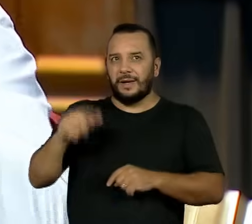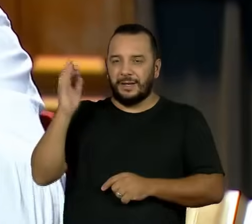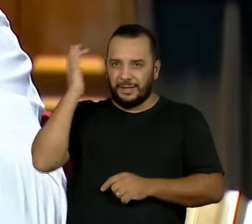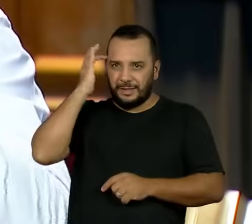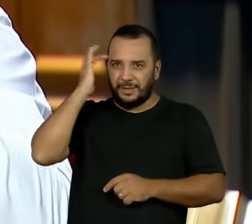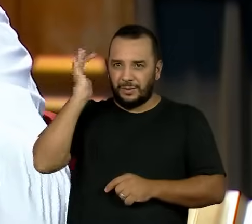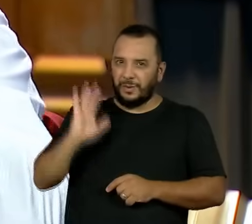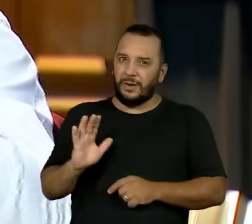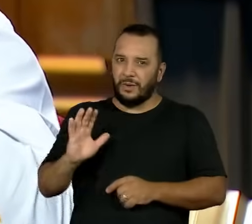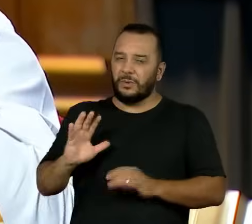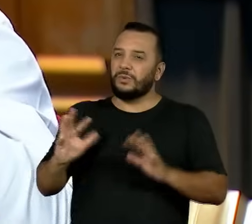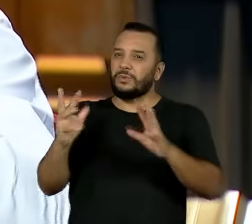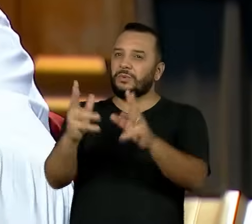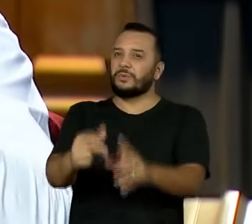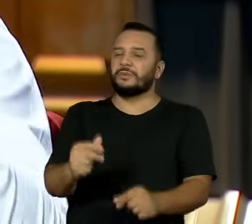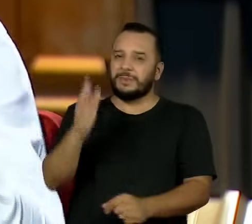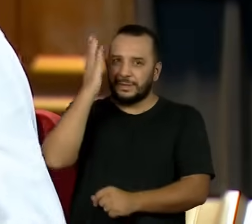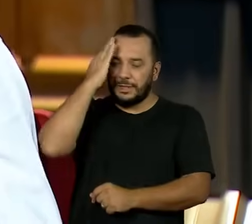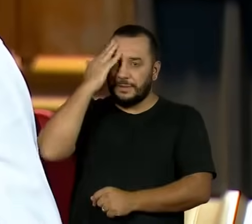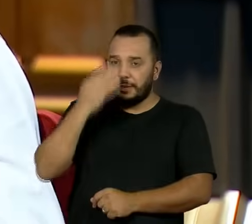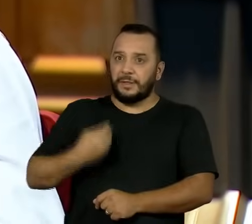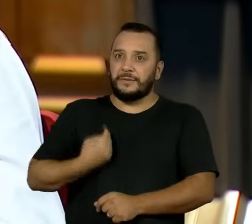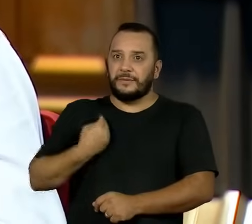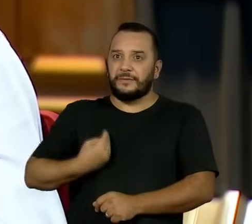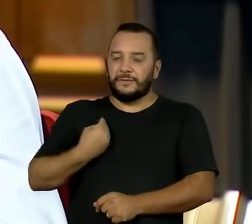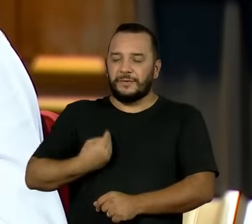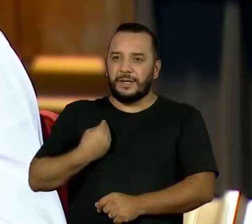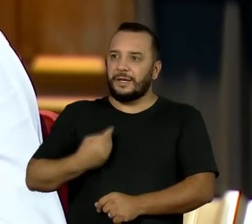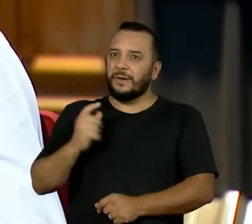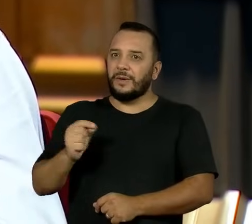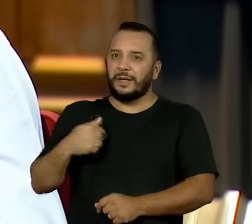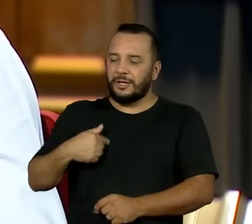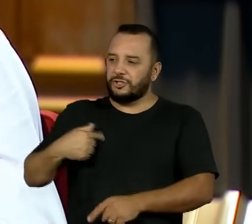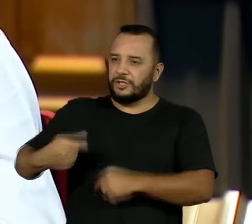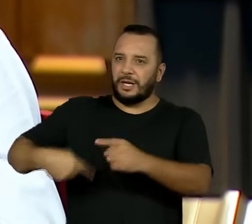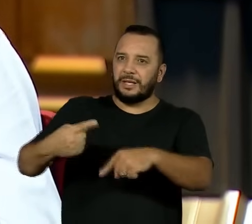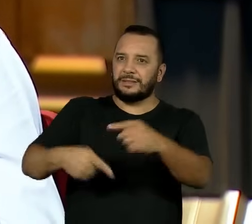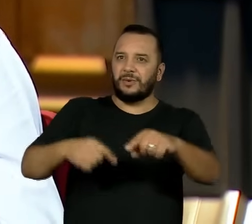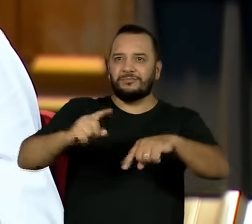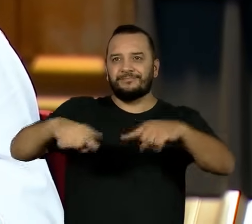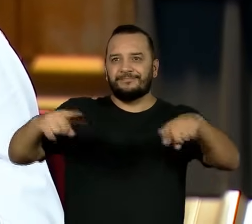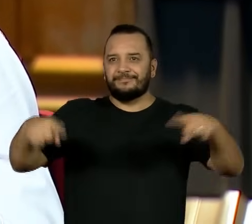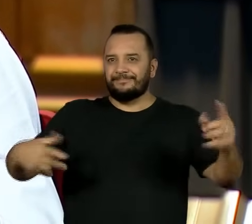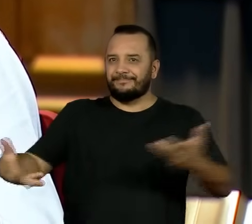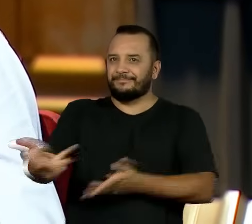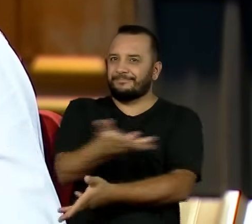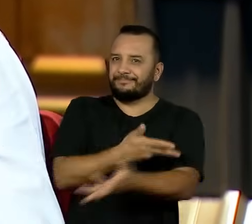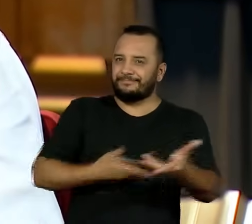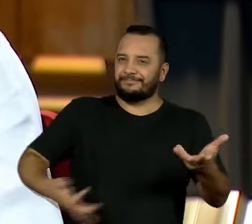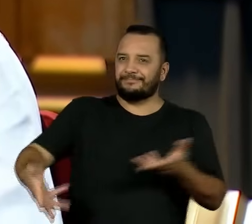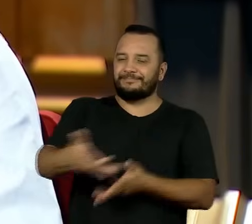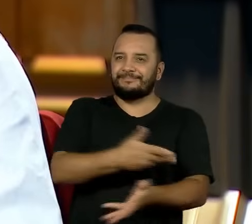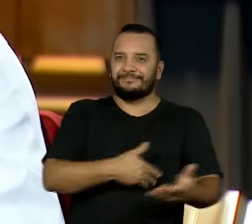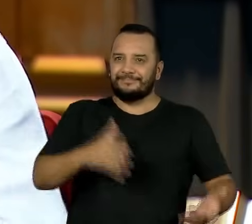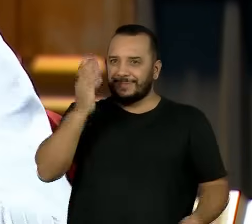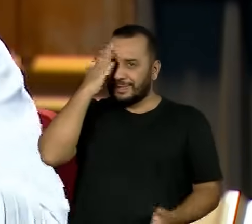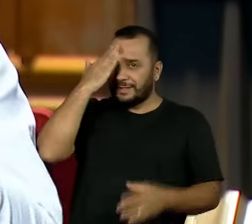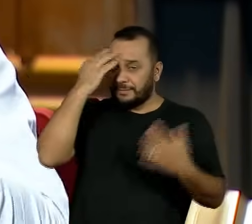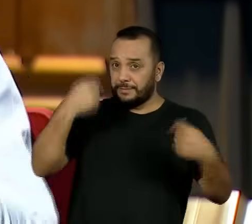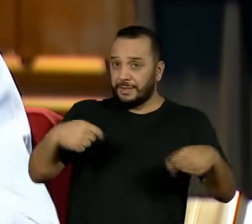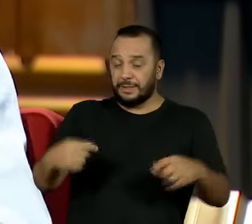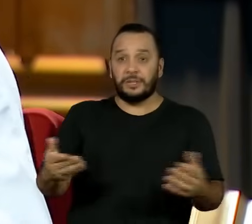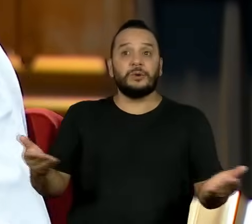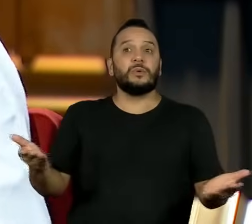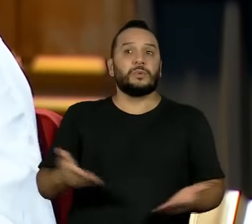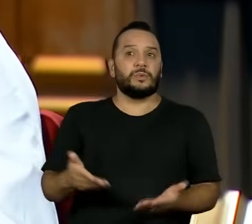tem que saber conviver de uma forma intergeracional. Sim. Porque, veja, pode ser que hoje o jovem já nasceu